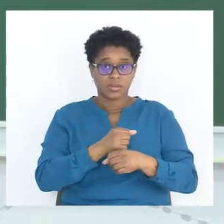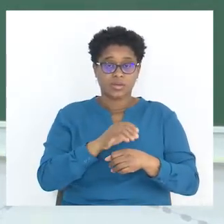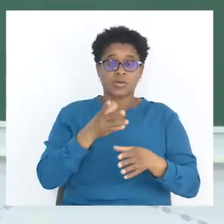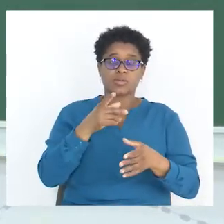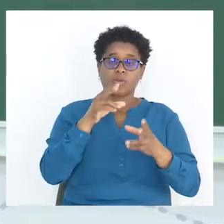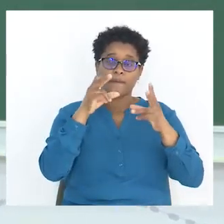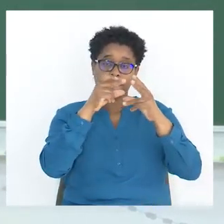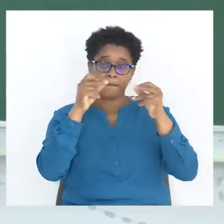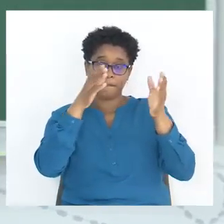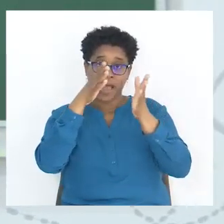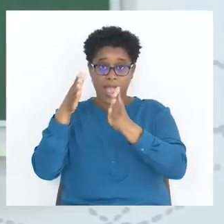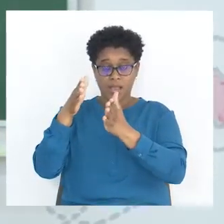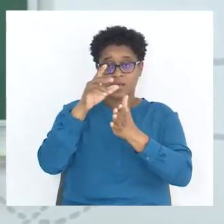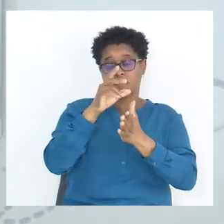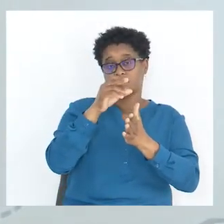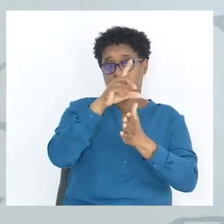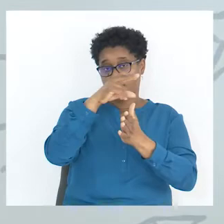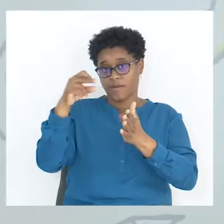quarto parágrafo,